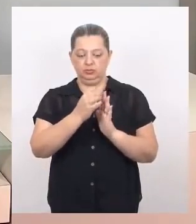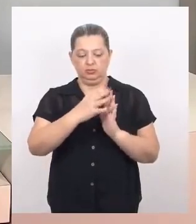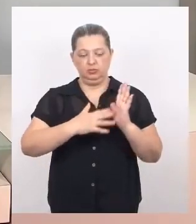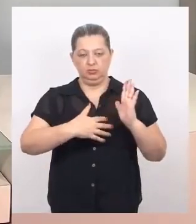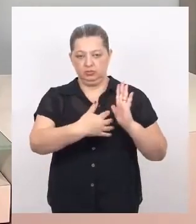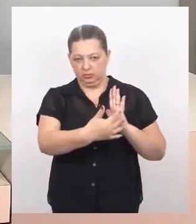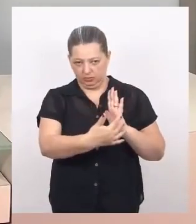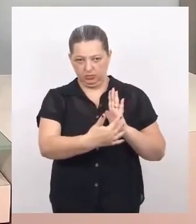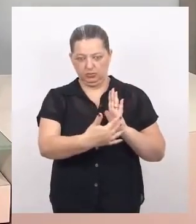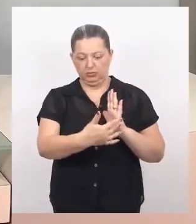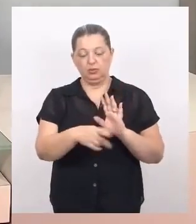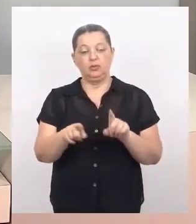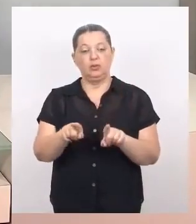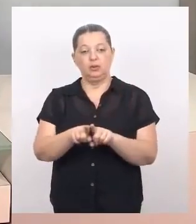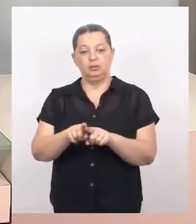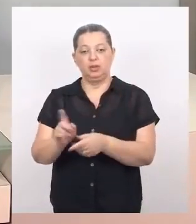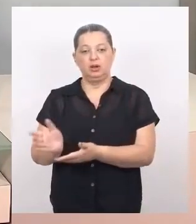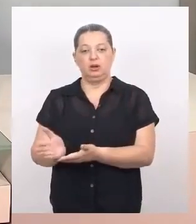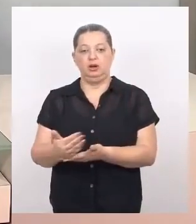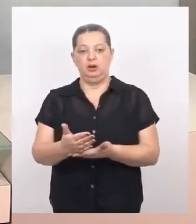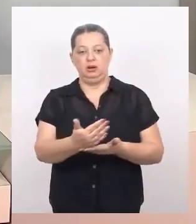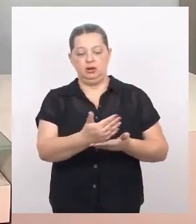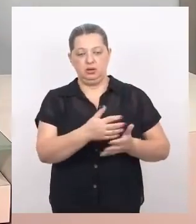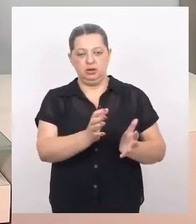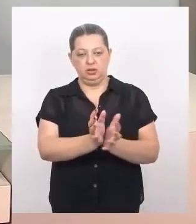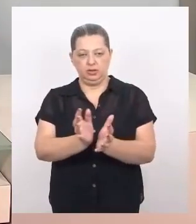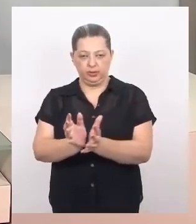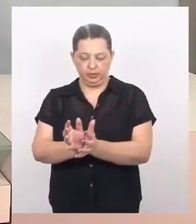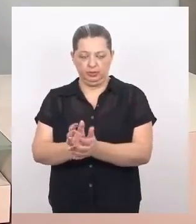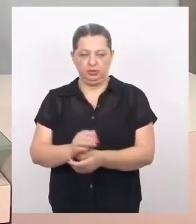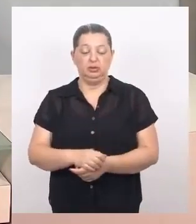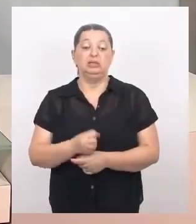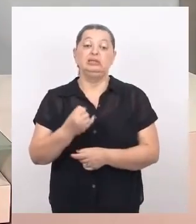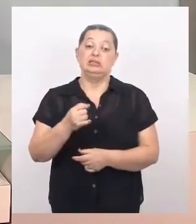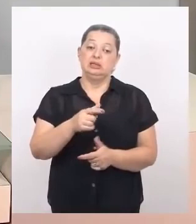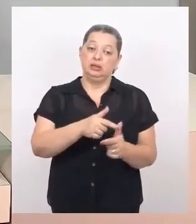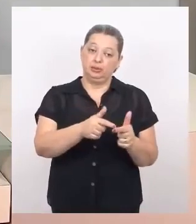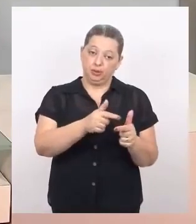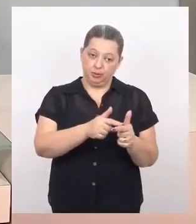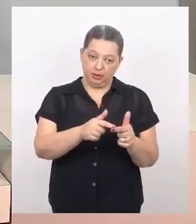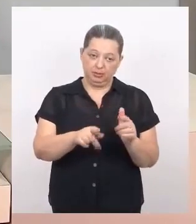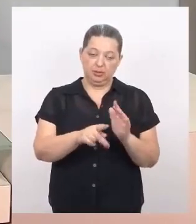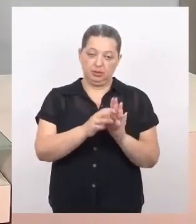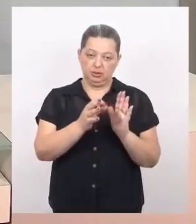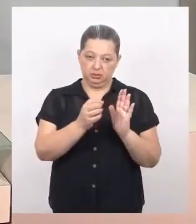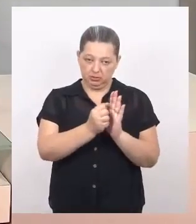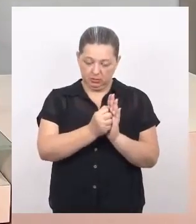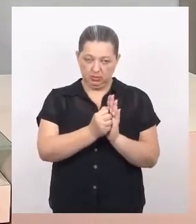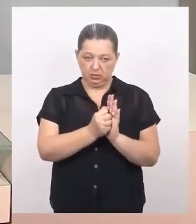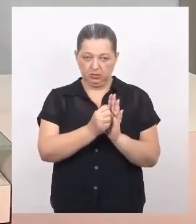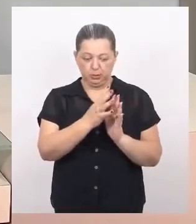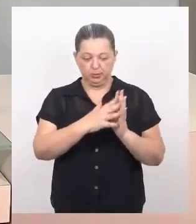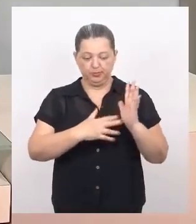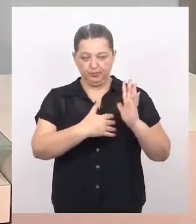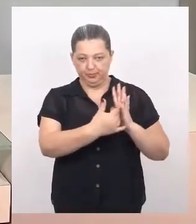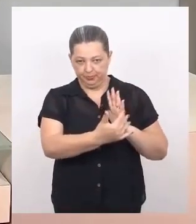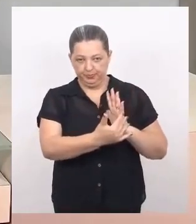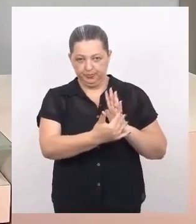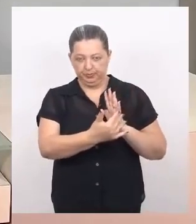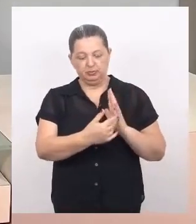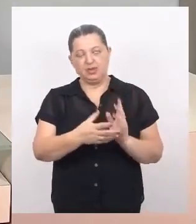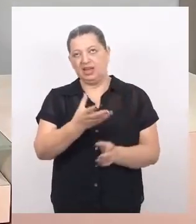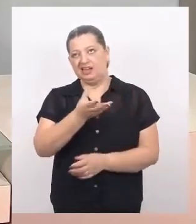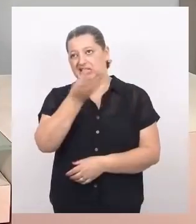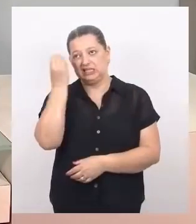das coletas de turma. Se porventura tem algum problema no seu cadastro de matriz ou na sua coleta de turma, esquecemos